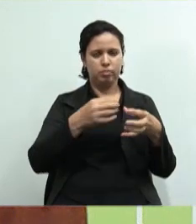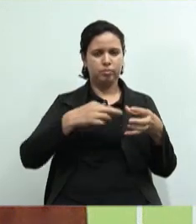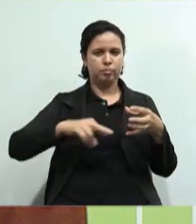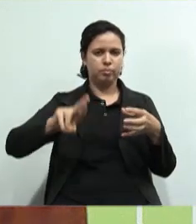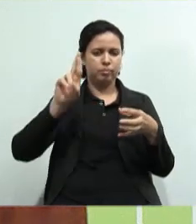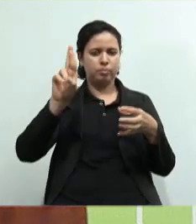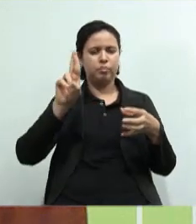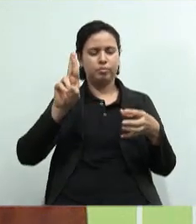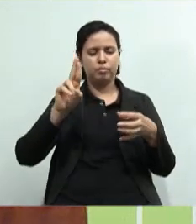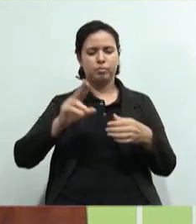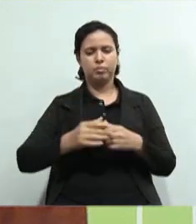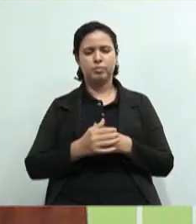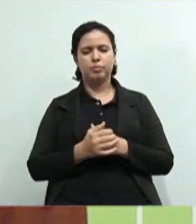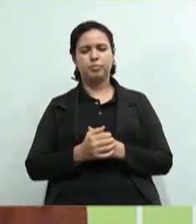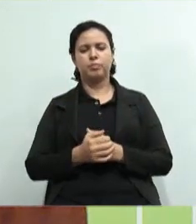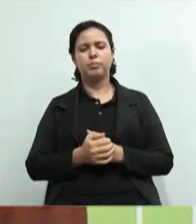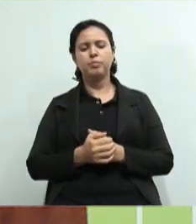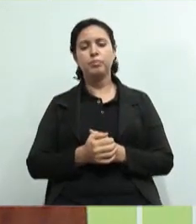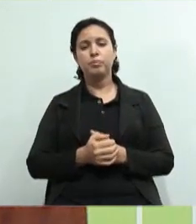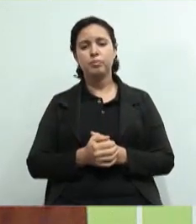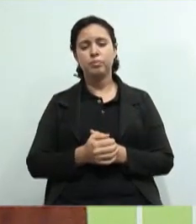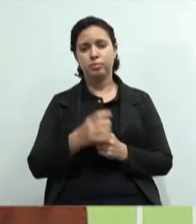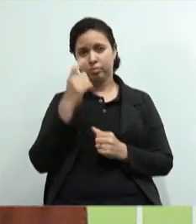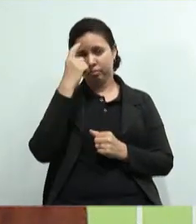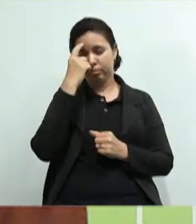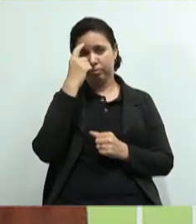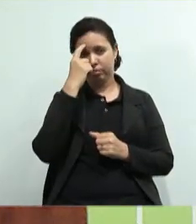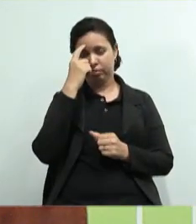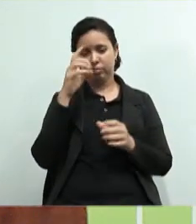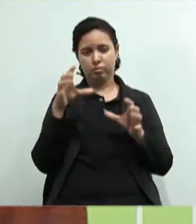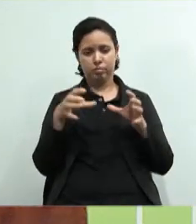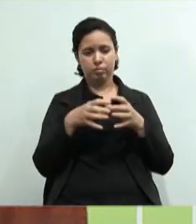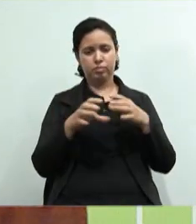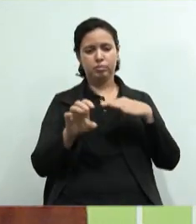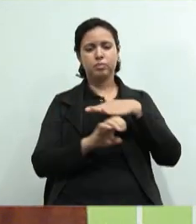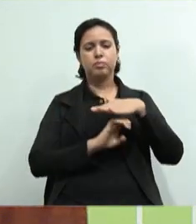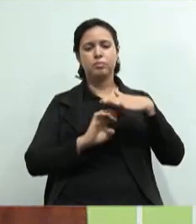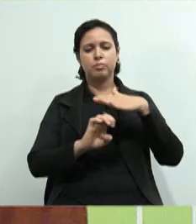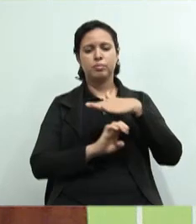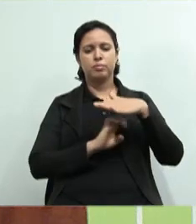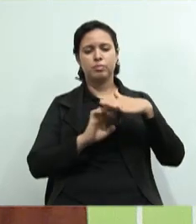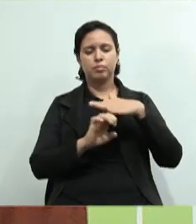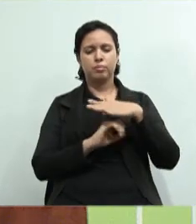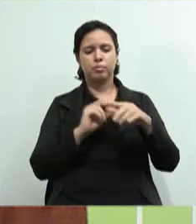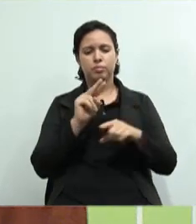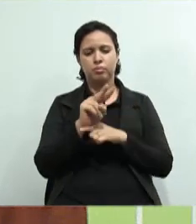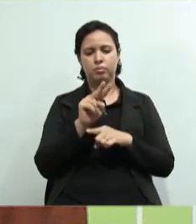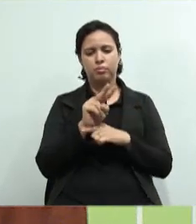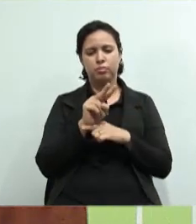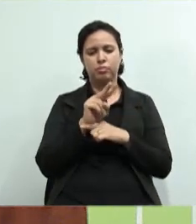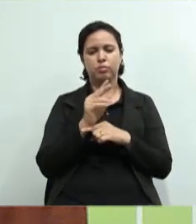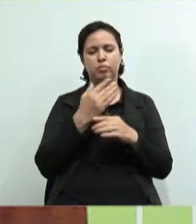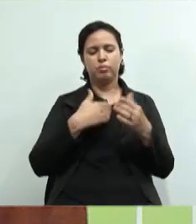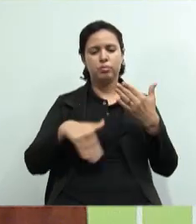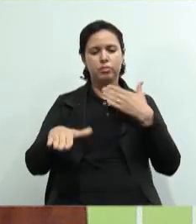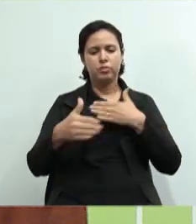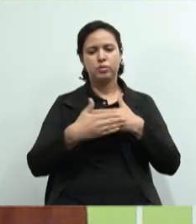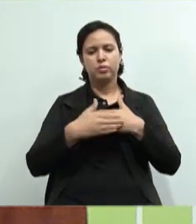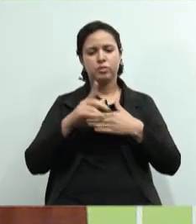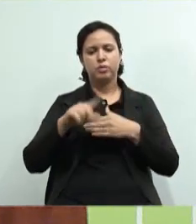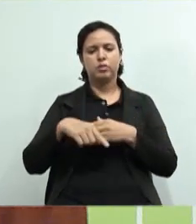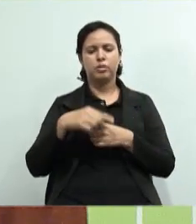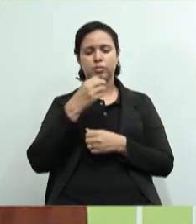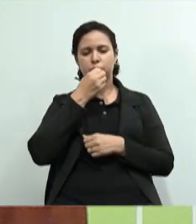a organização. Pensar no coletivo, né? Preservar o todo. Isso é muito